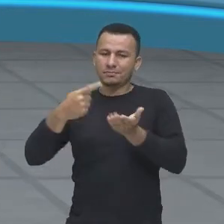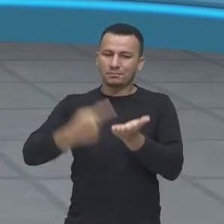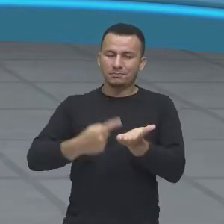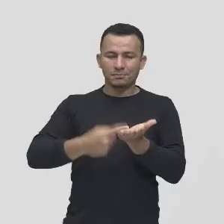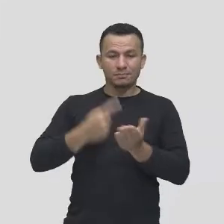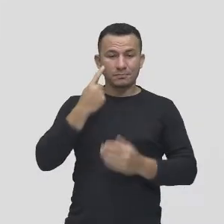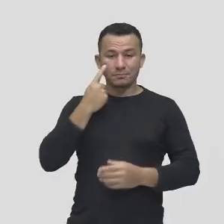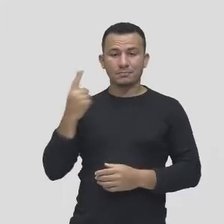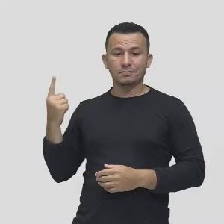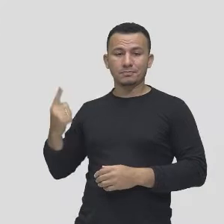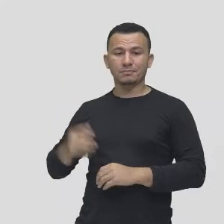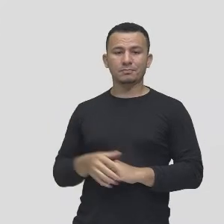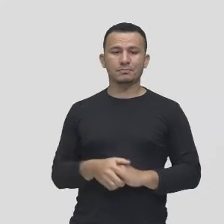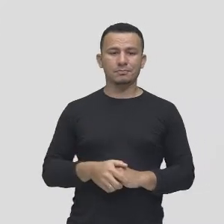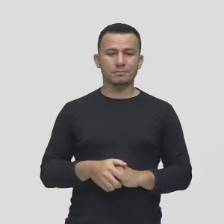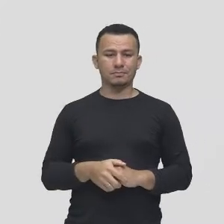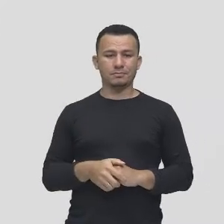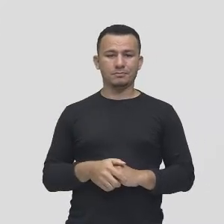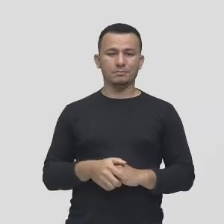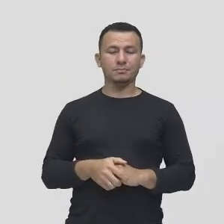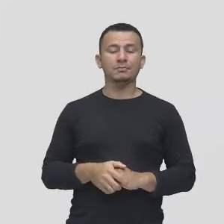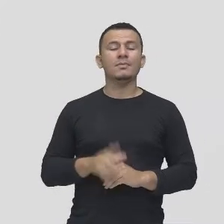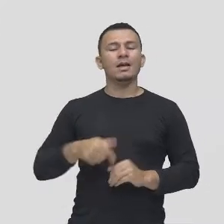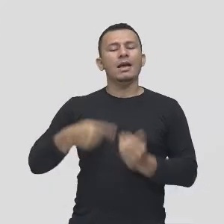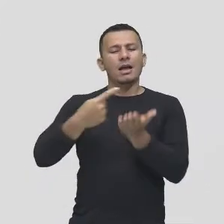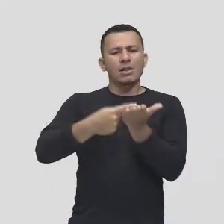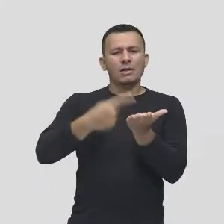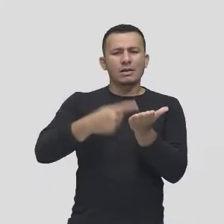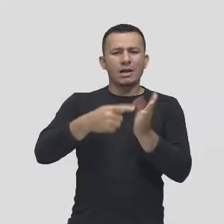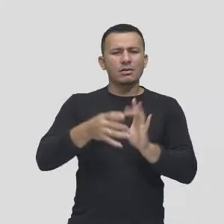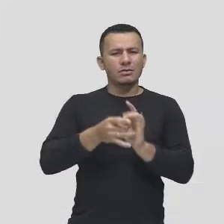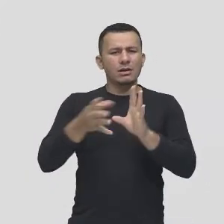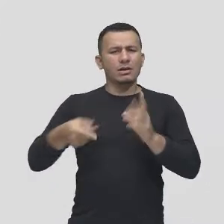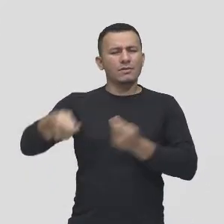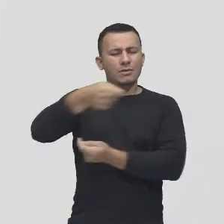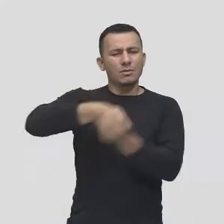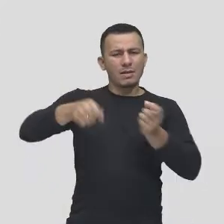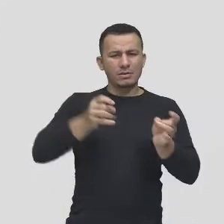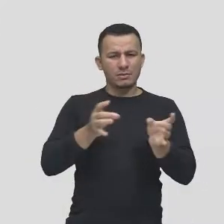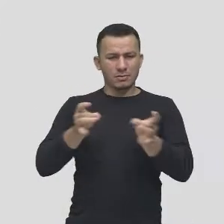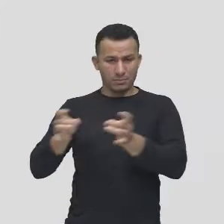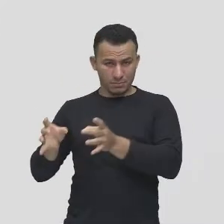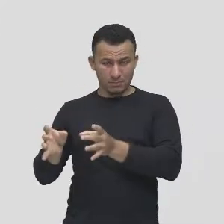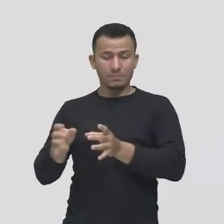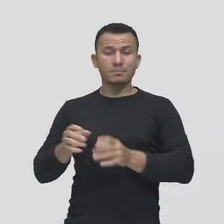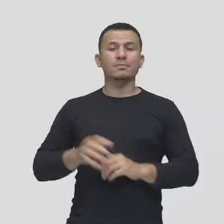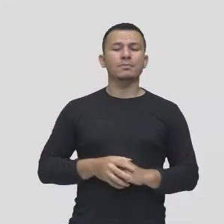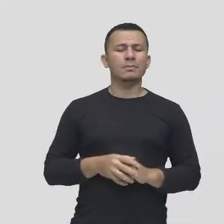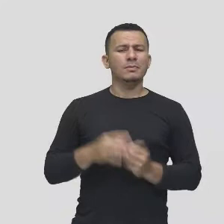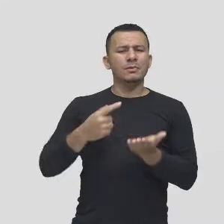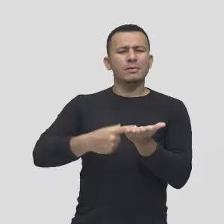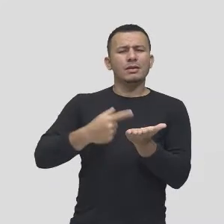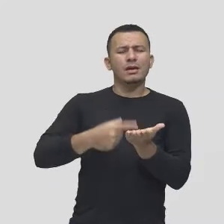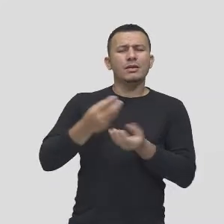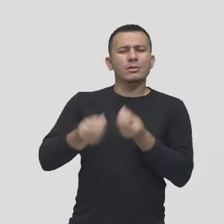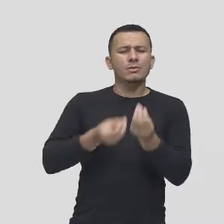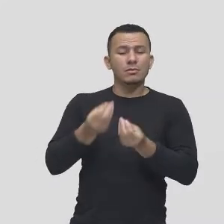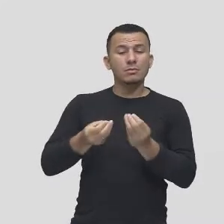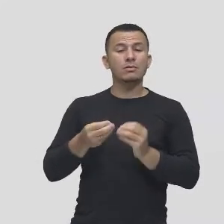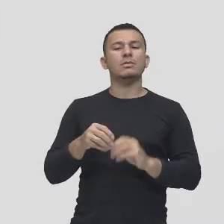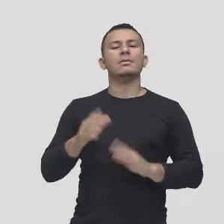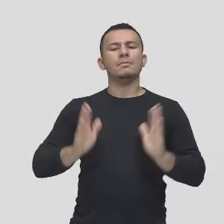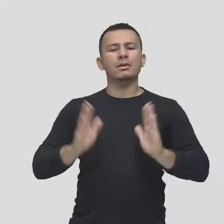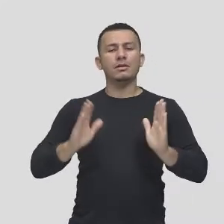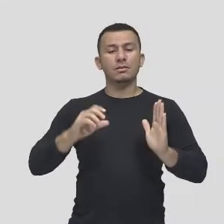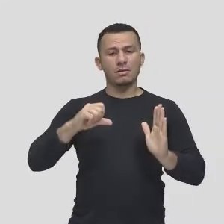né? Que é o Tratado de Livre Comércio da América do Norte. Esse tratado, pessoal, ele começou a funcionar em 94,